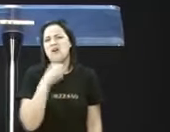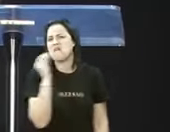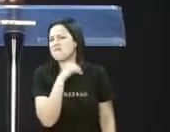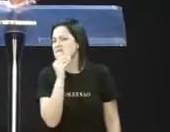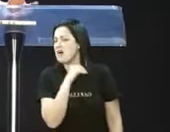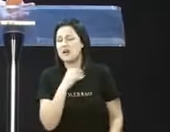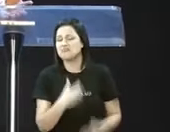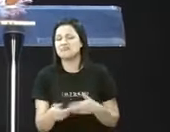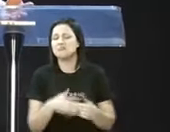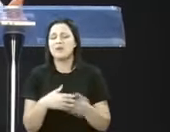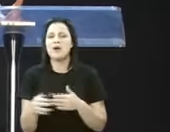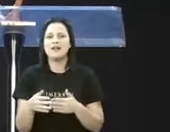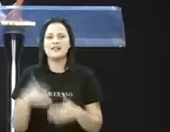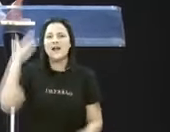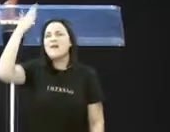se manifesta,